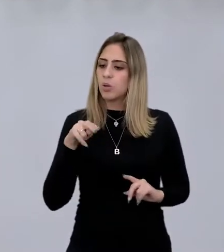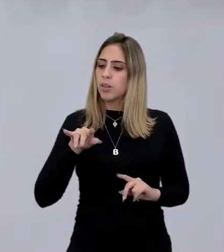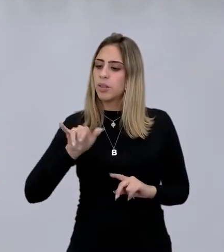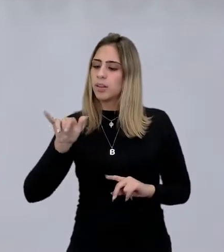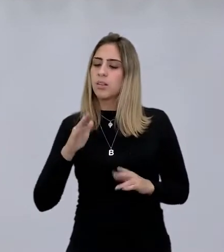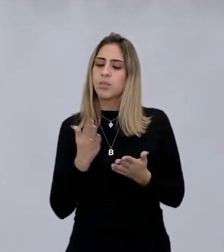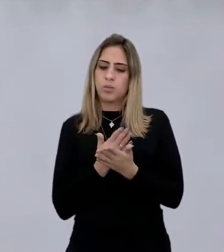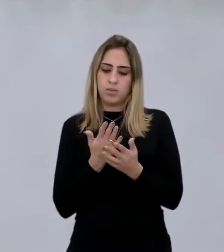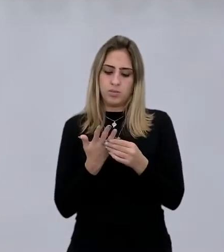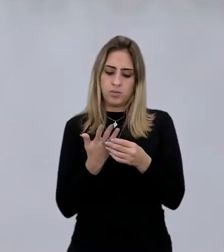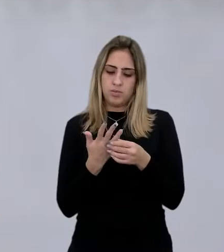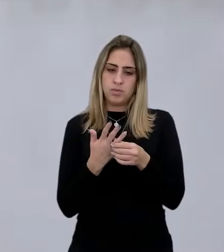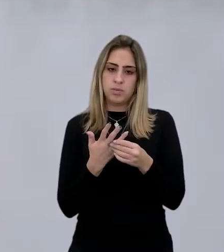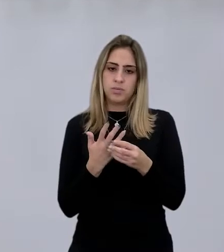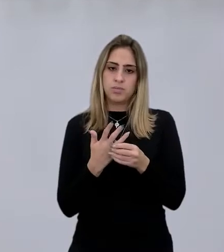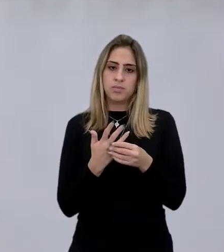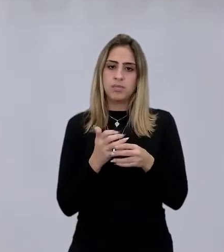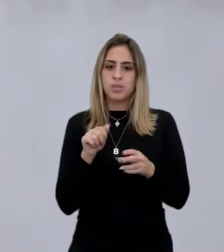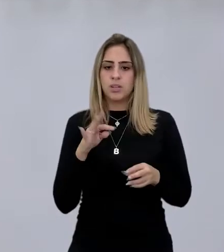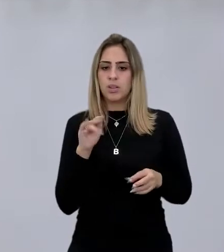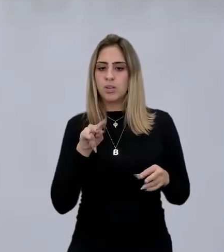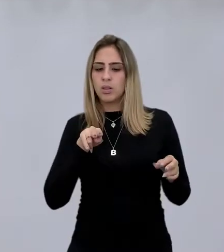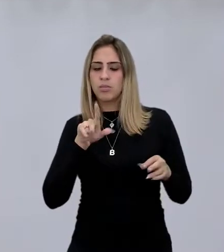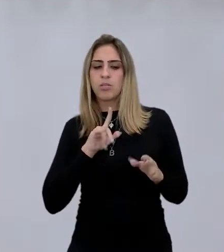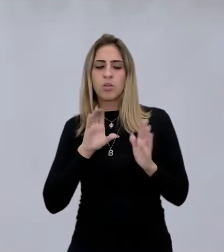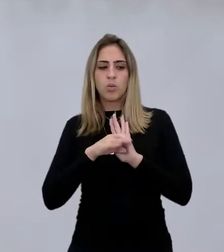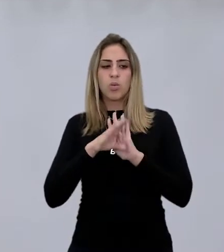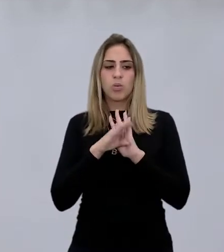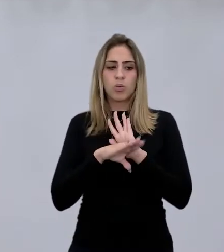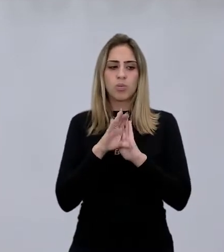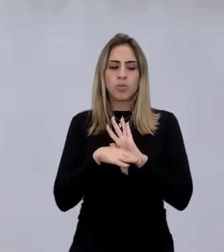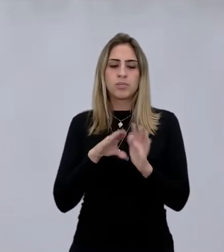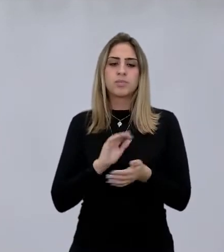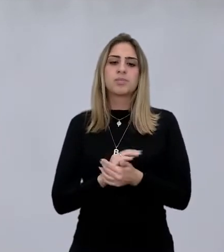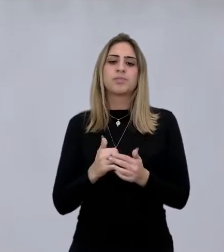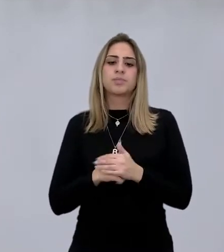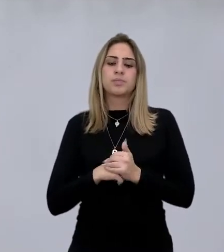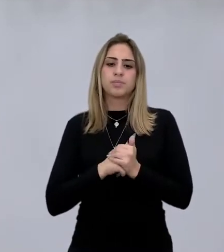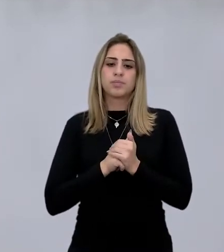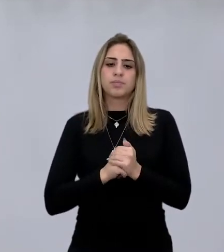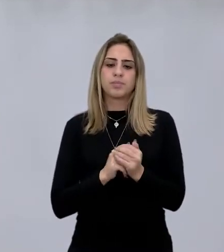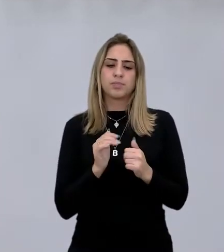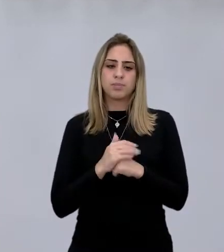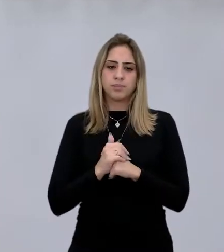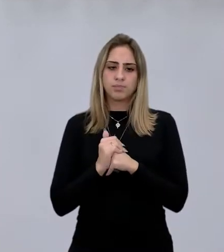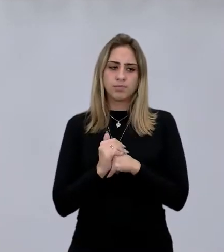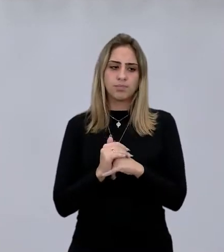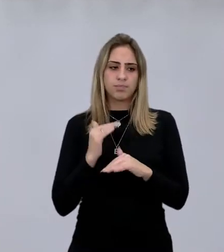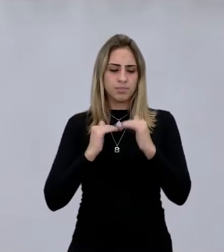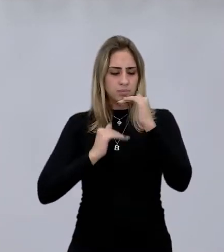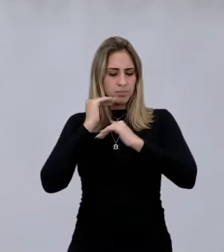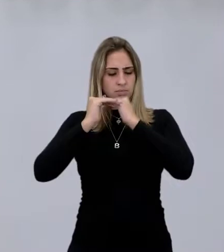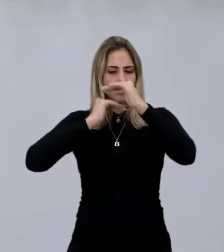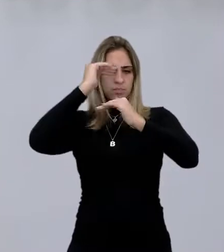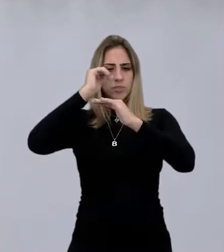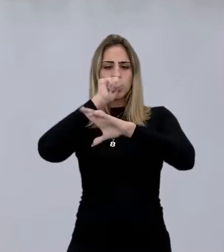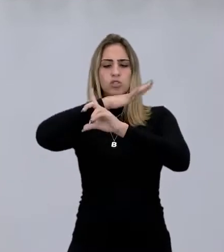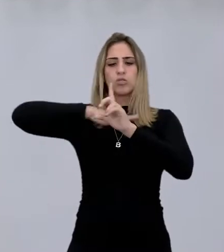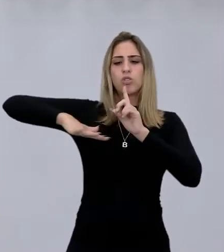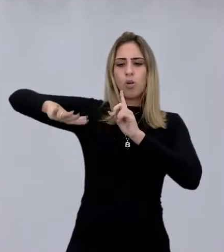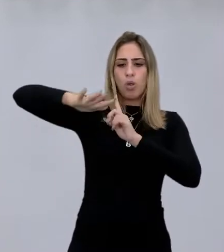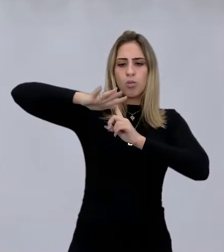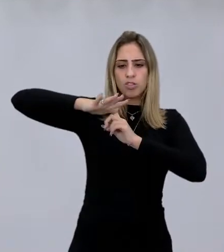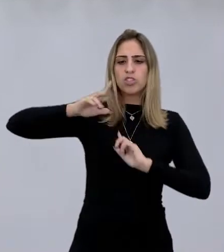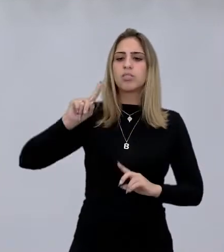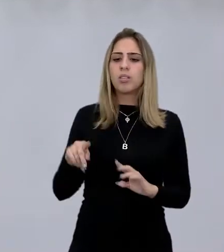No livro, o Anthony Giddens ele traz um conceito do Émile Durkheim, que é um dos pilares da sociologia,